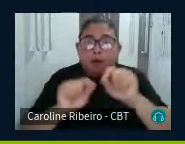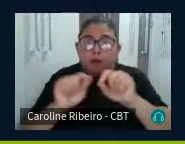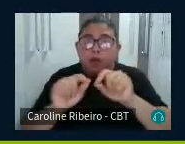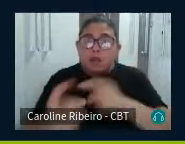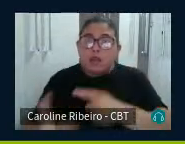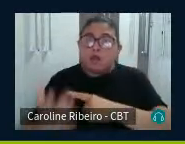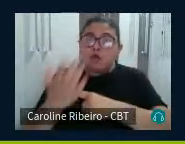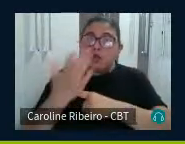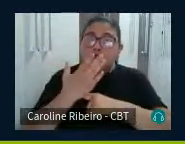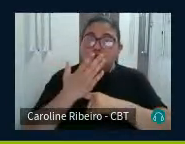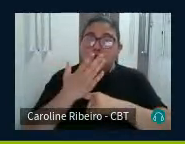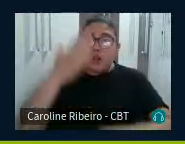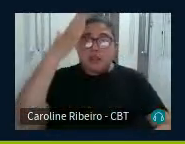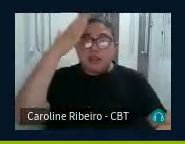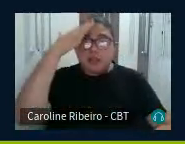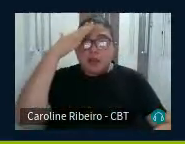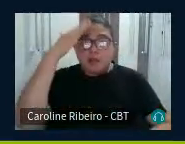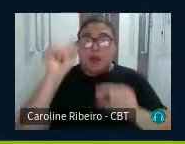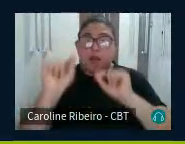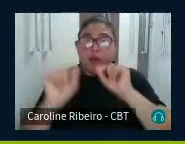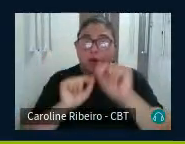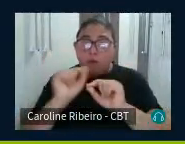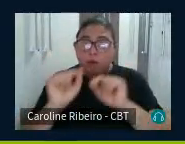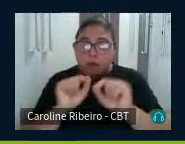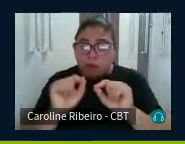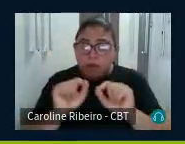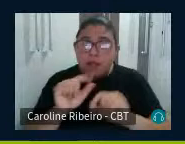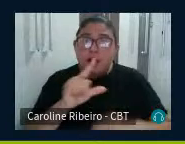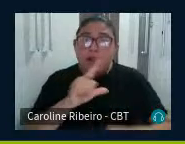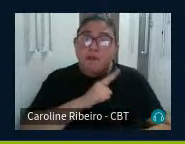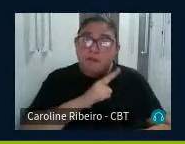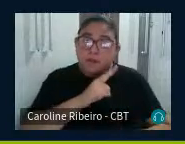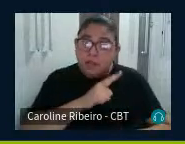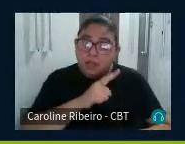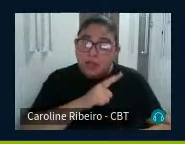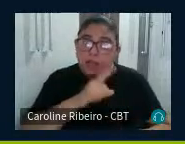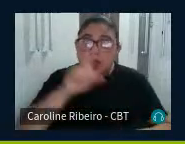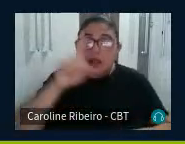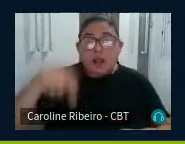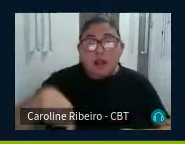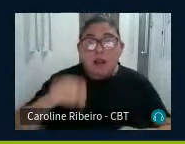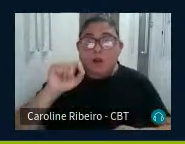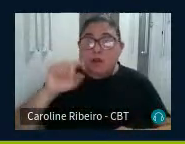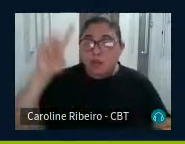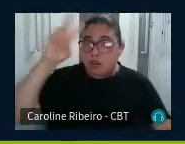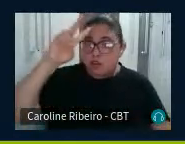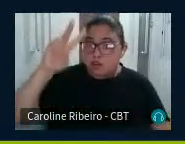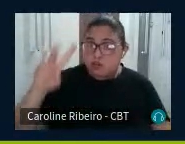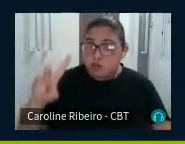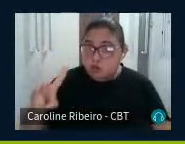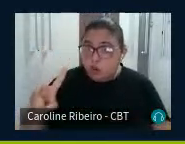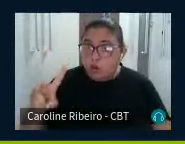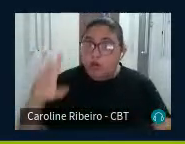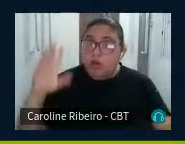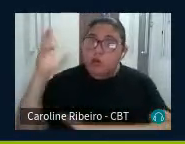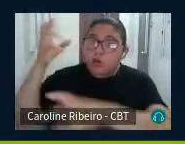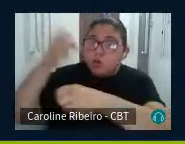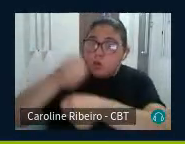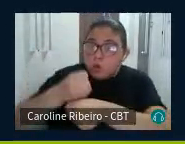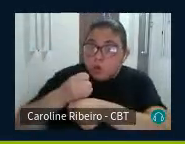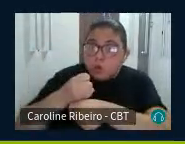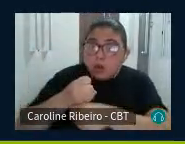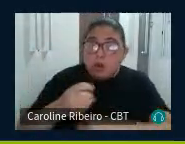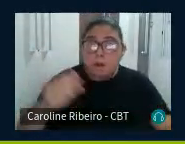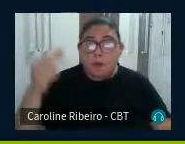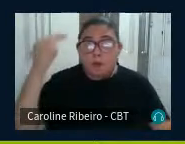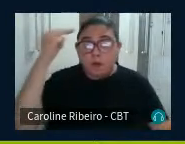a projetar um futuro. Então, só tem história quem faz memória. E